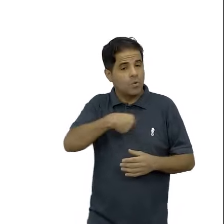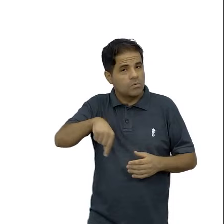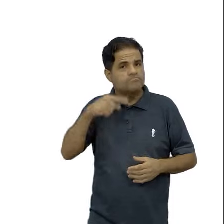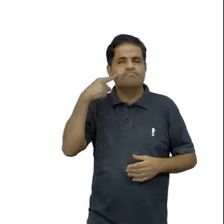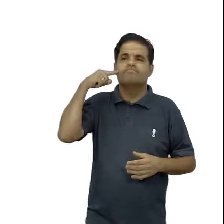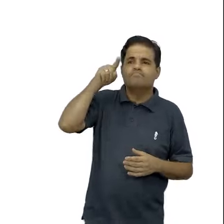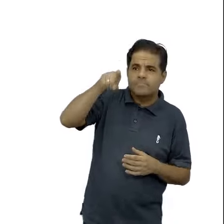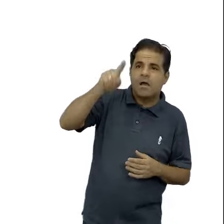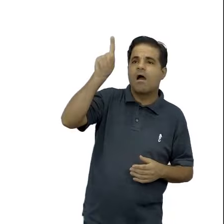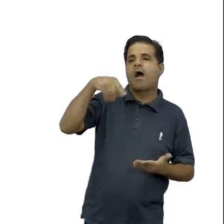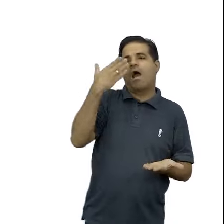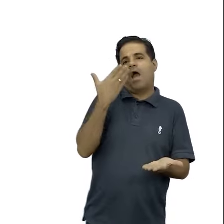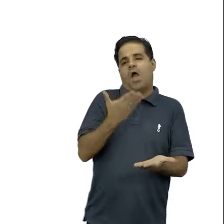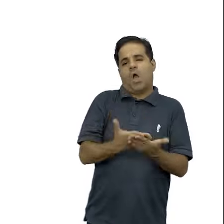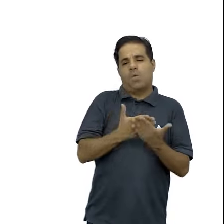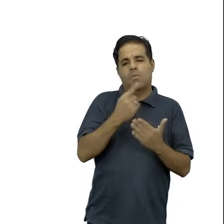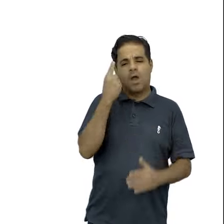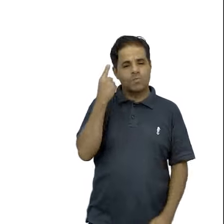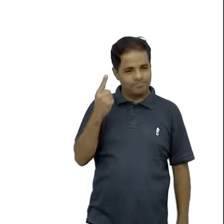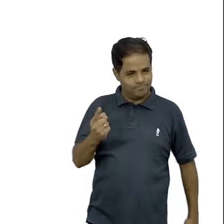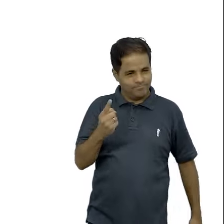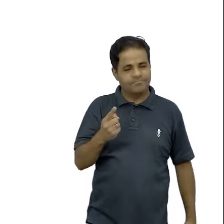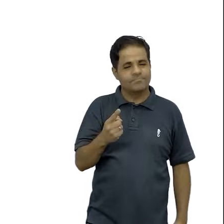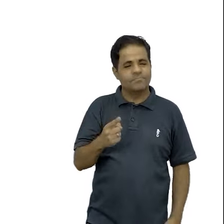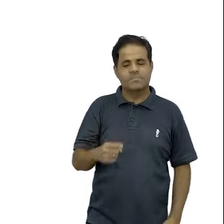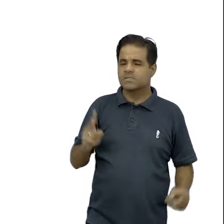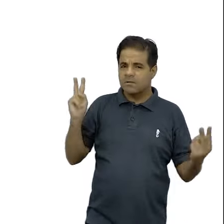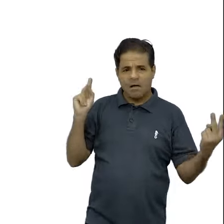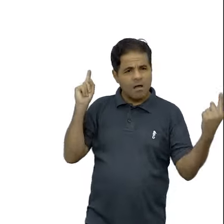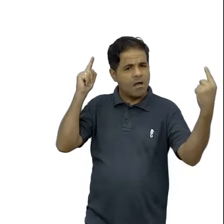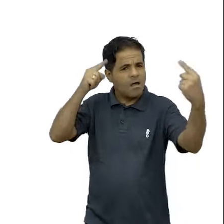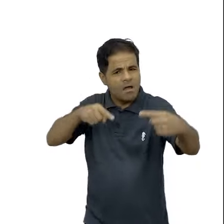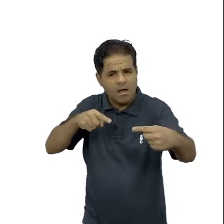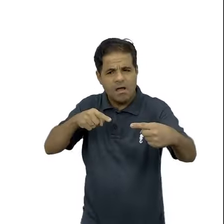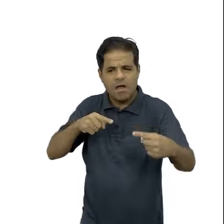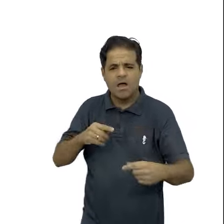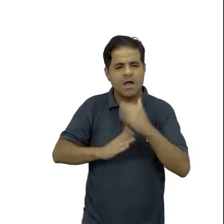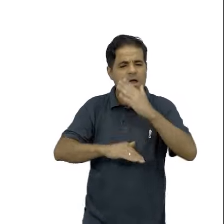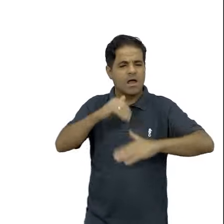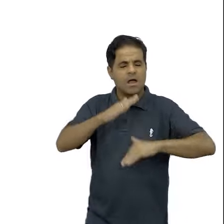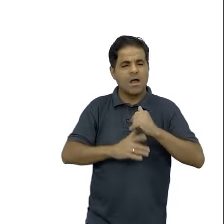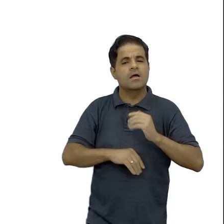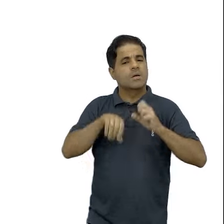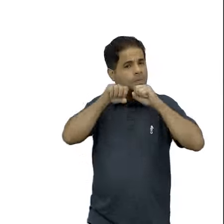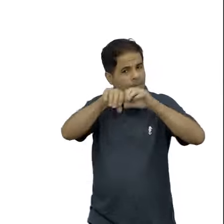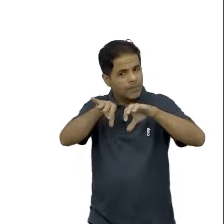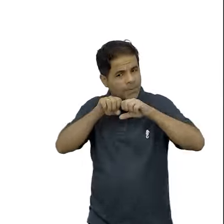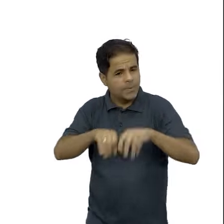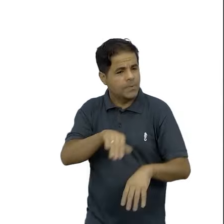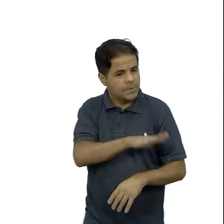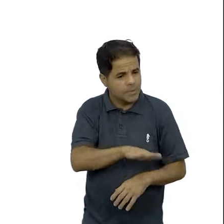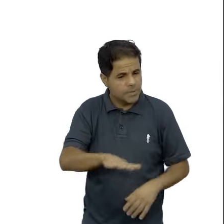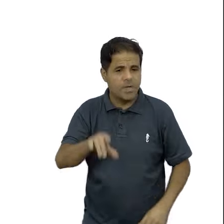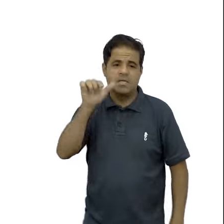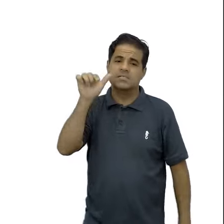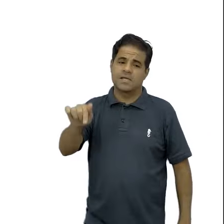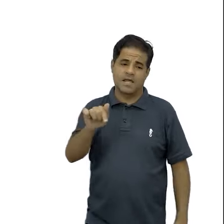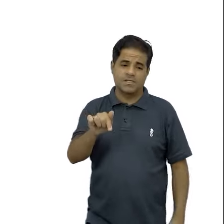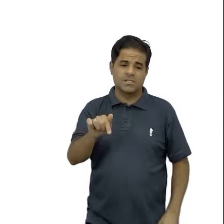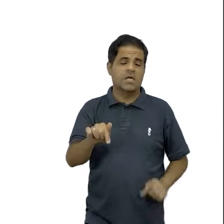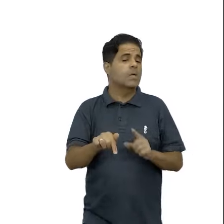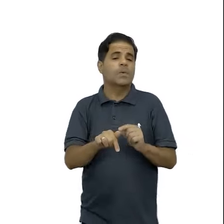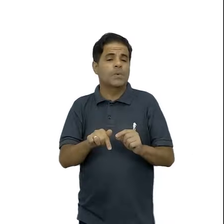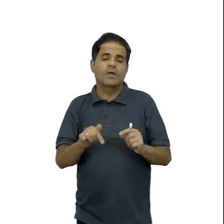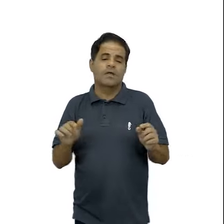gente olha para a aula 1, a gente se depara com a habilidade da educação infantil 7, que é a